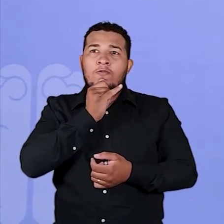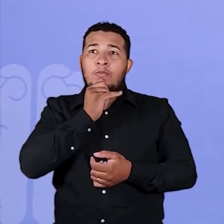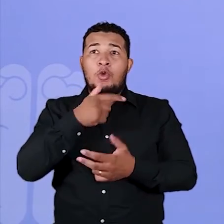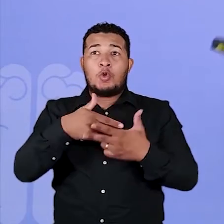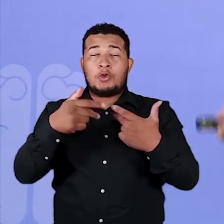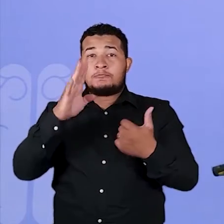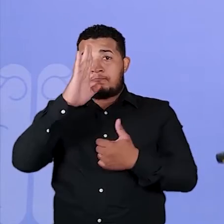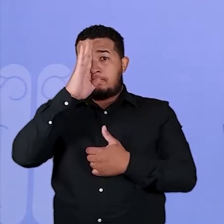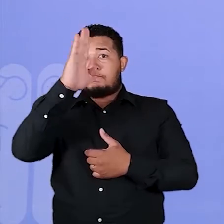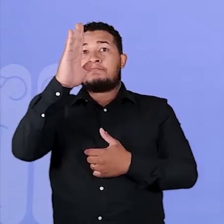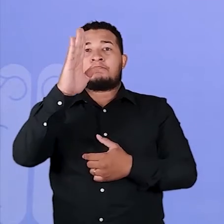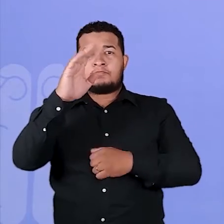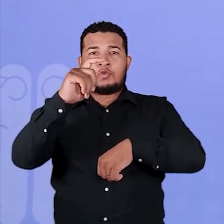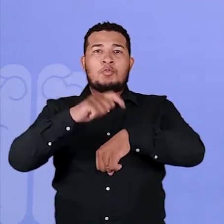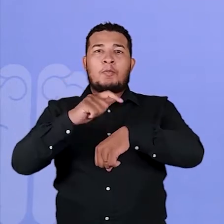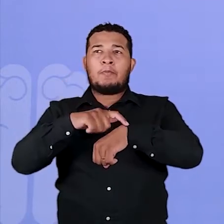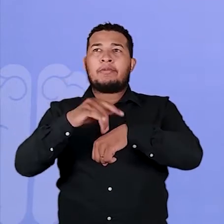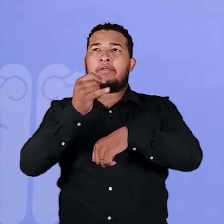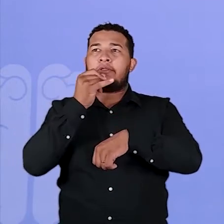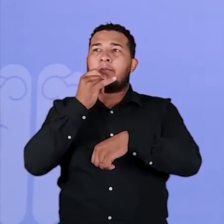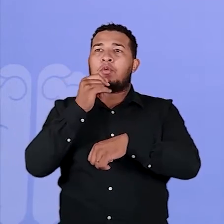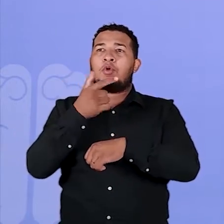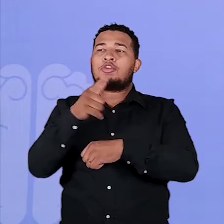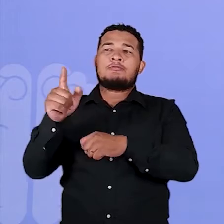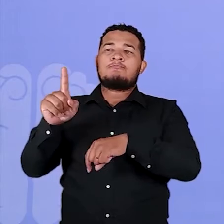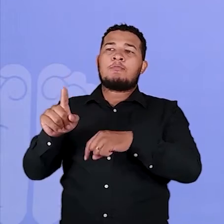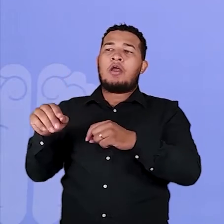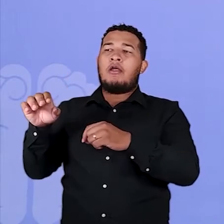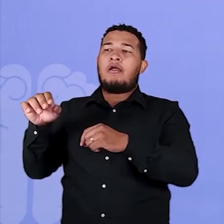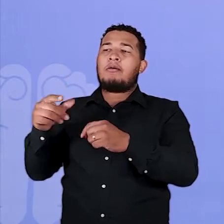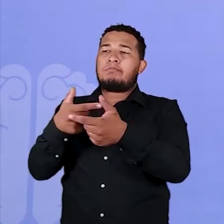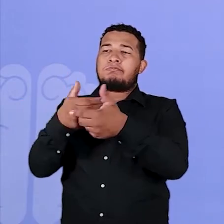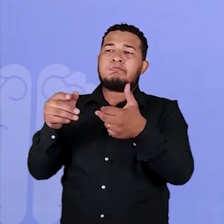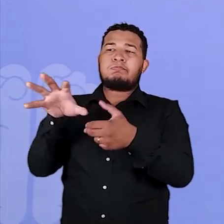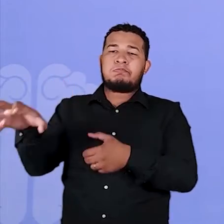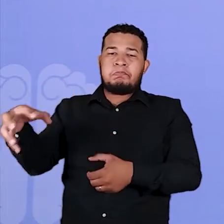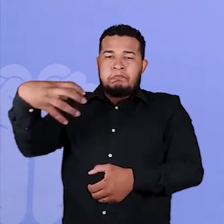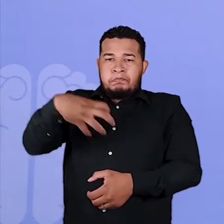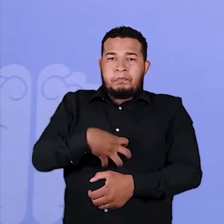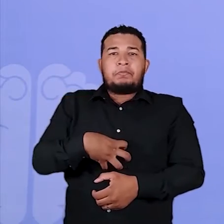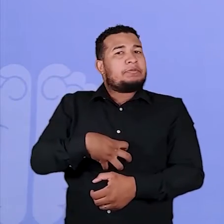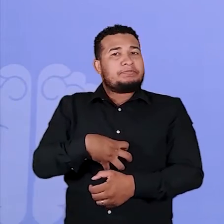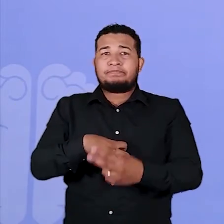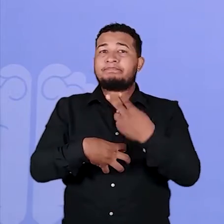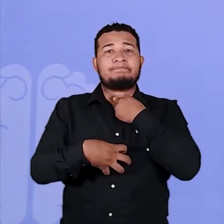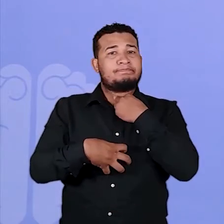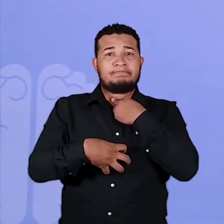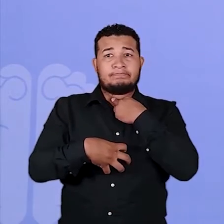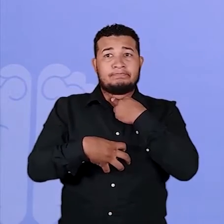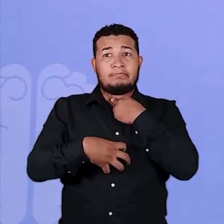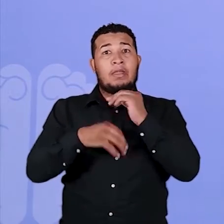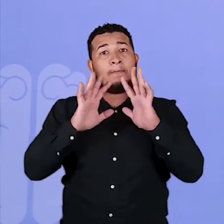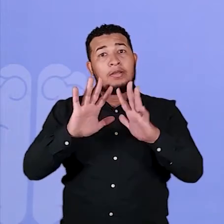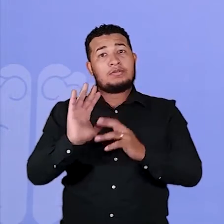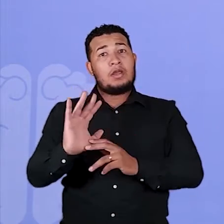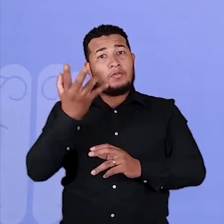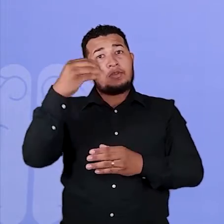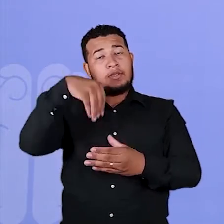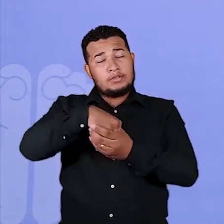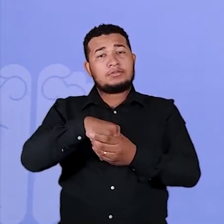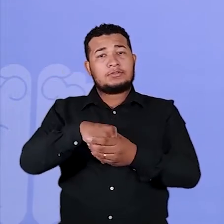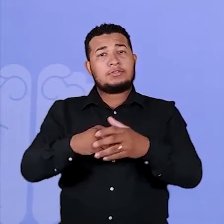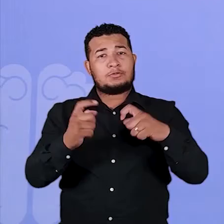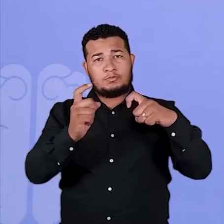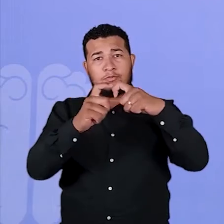exemplo, prioridade na hora de receber um transplante de órgãos. Isso acontece na medicina.